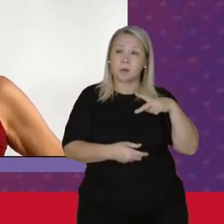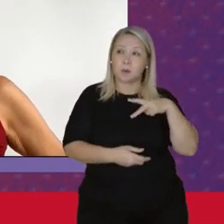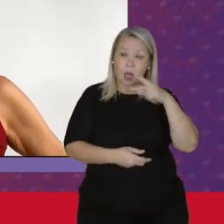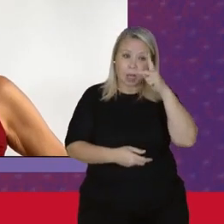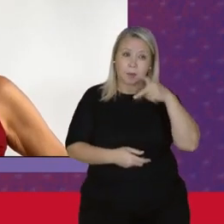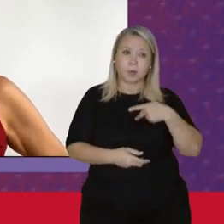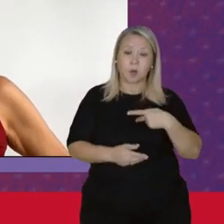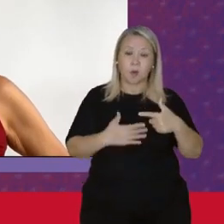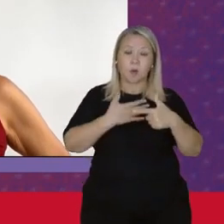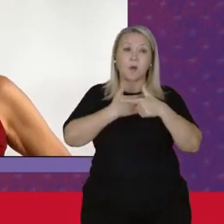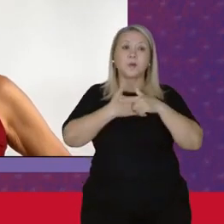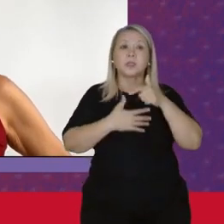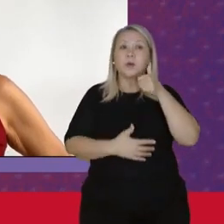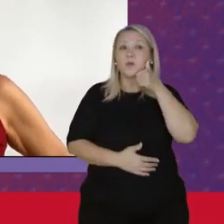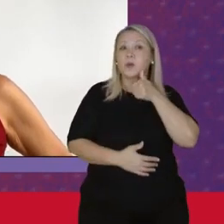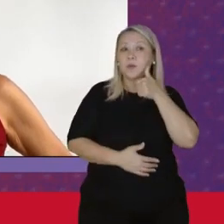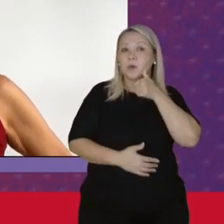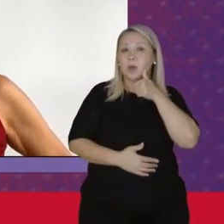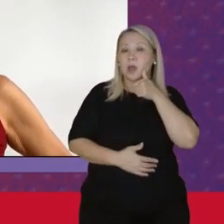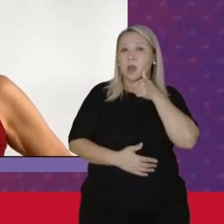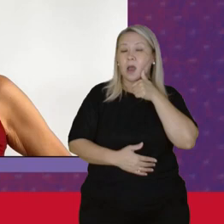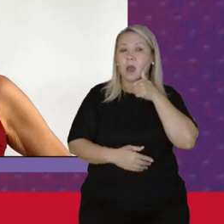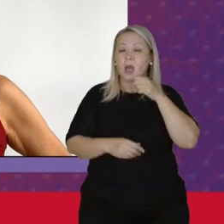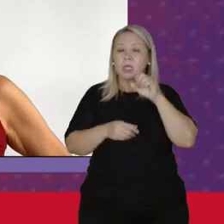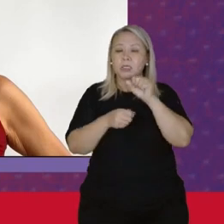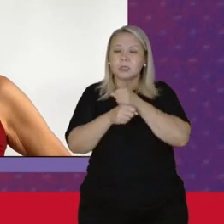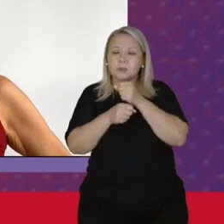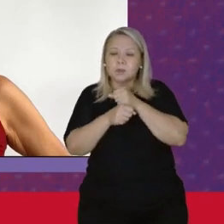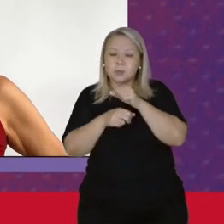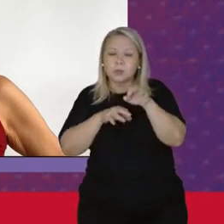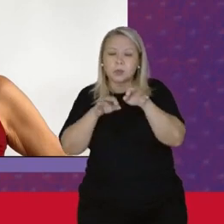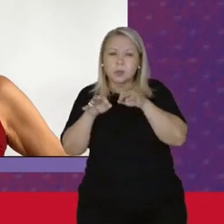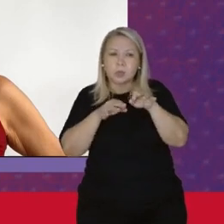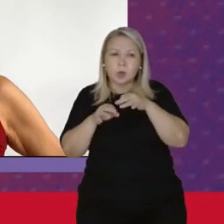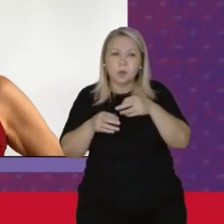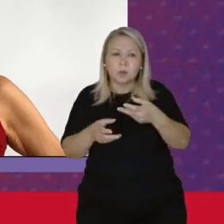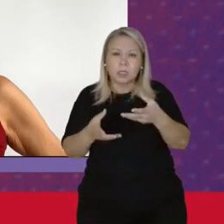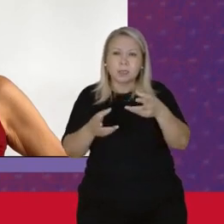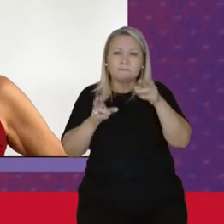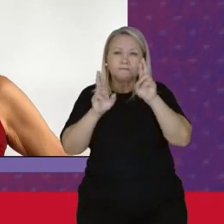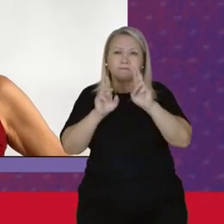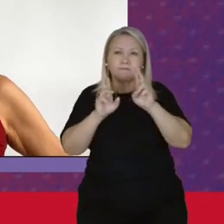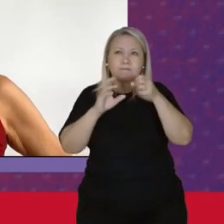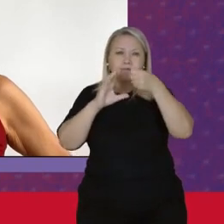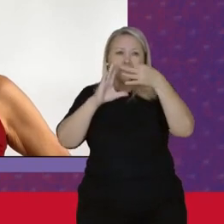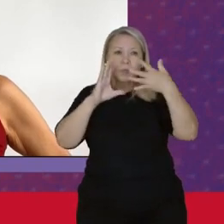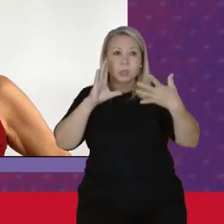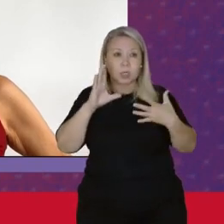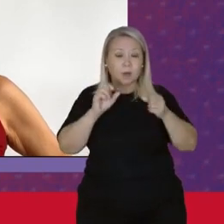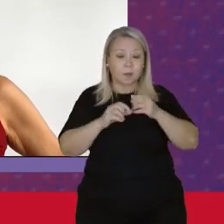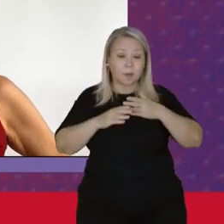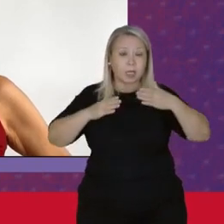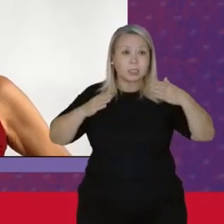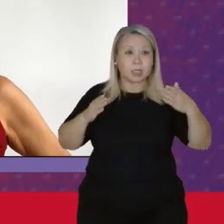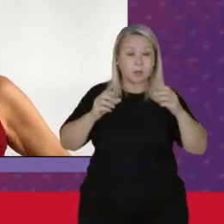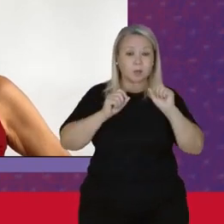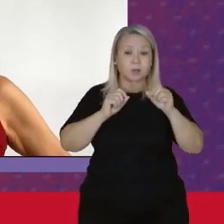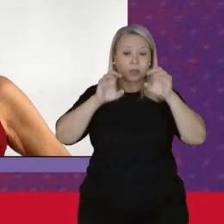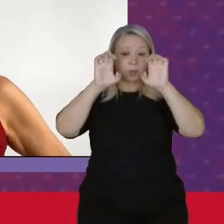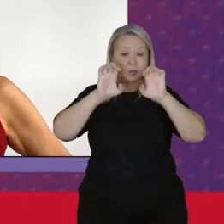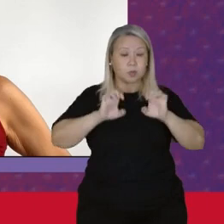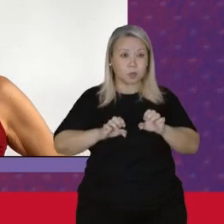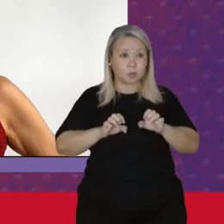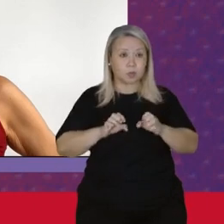o papel da mulher na construção dessa perspectiva, que é muito mais ampla só do que a estrutura